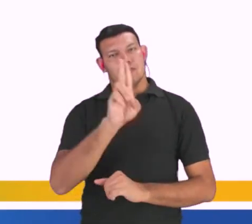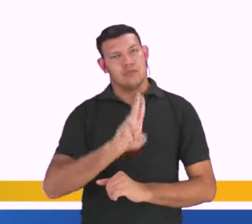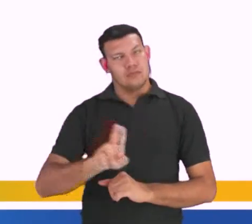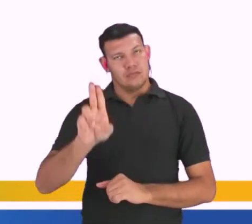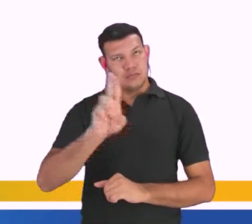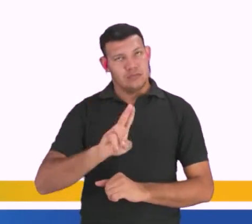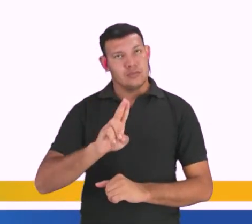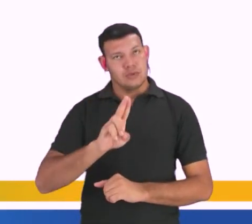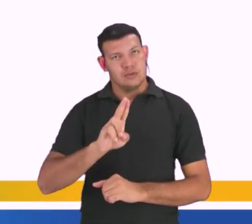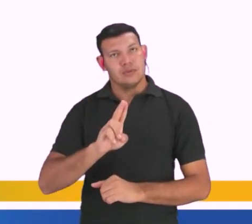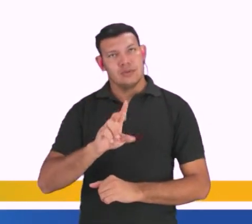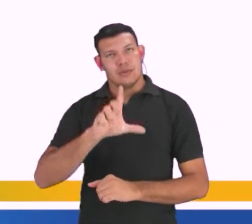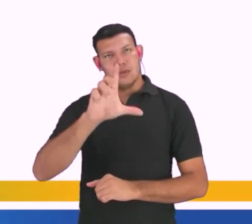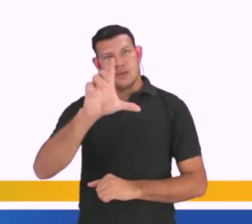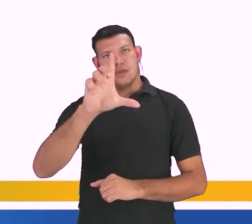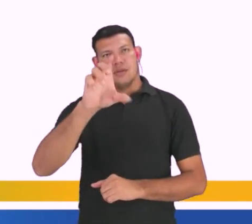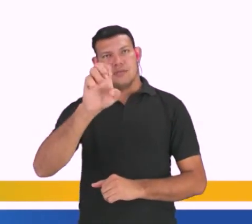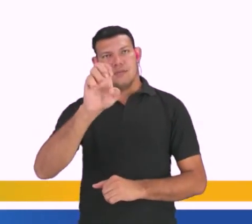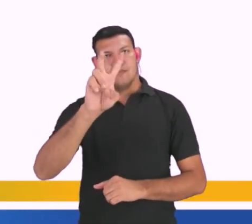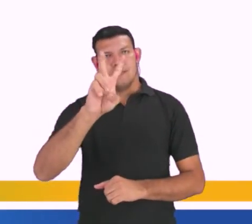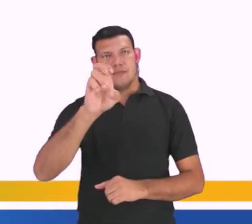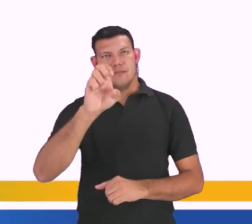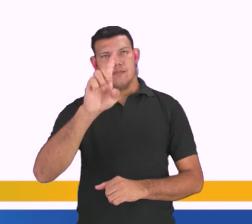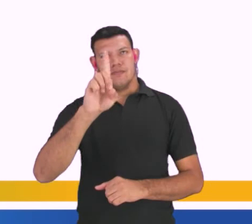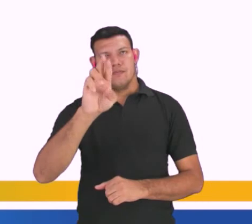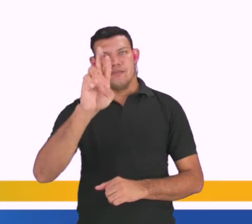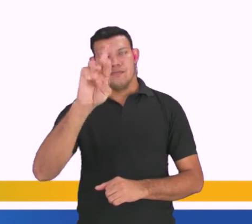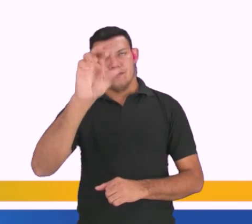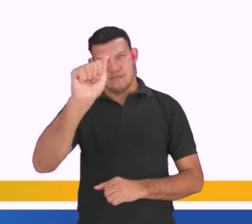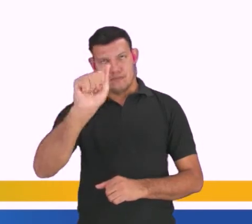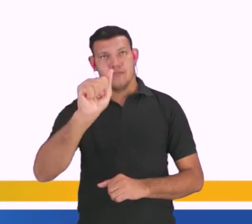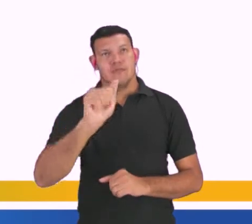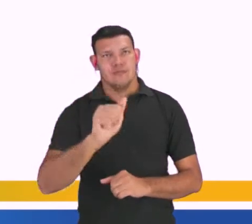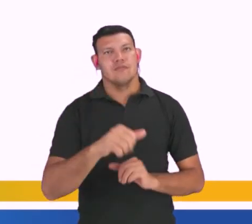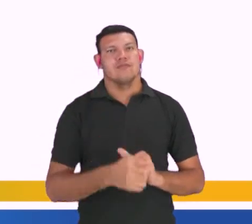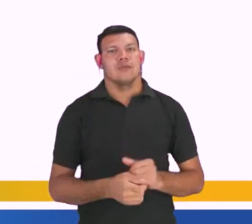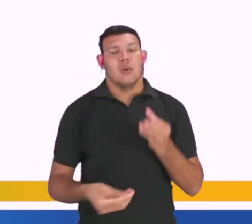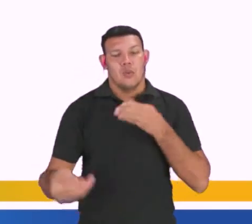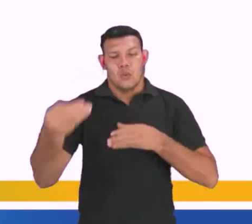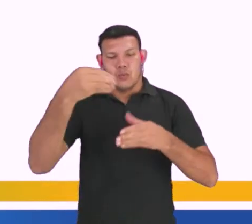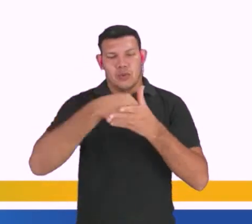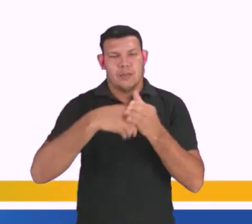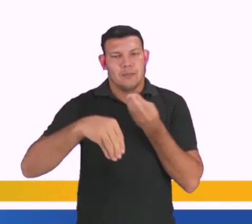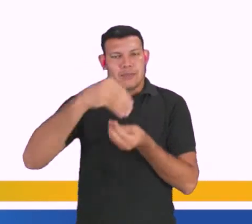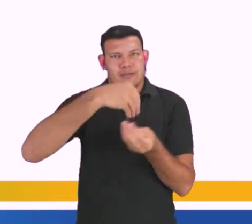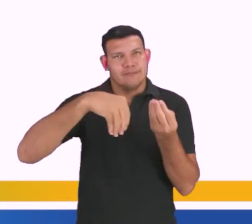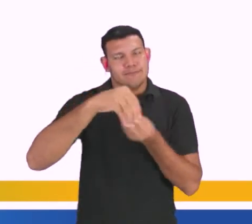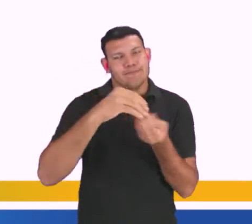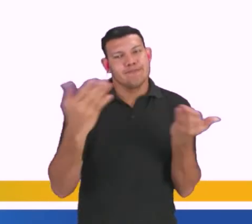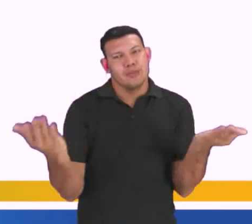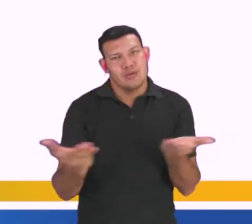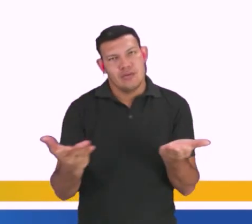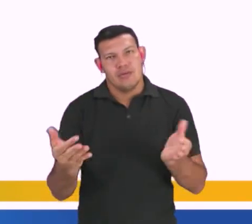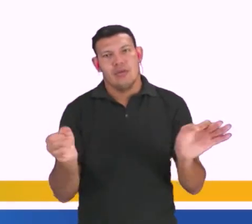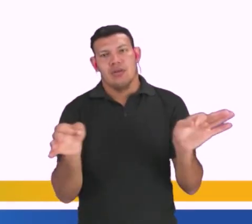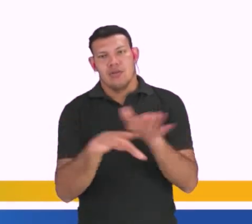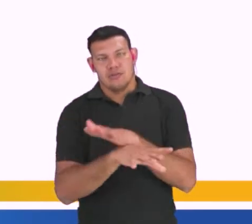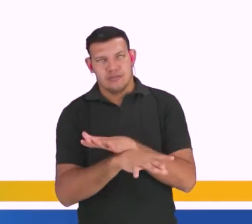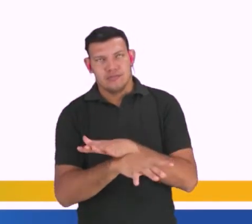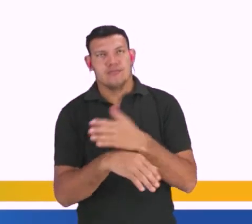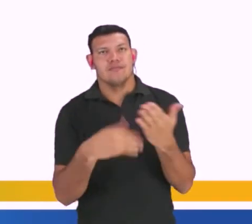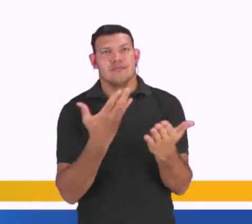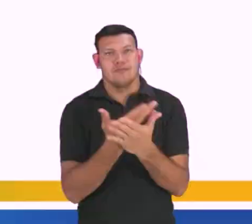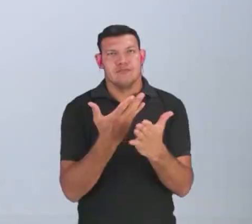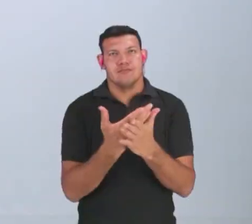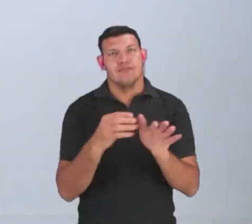a Saccharomyces cerevisiae, que é uma levedura, para ocorrer essa fermentação. E, por hoje